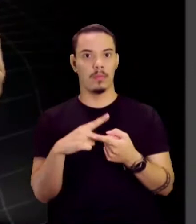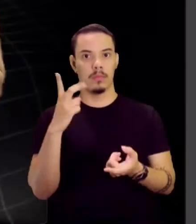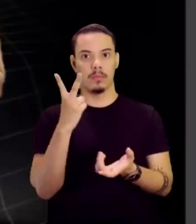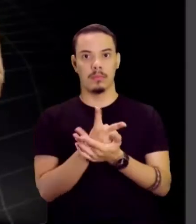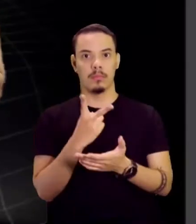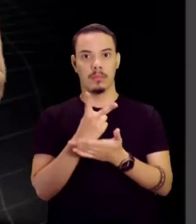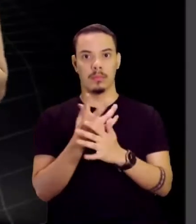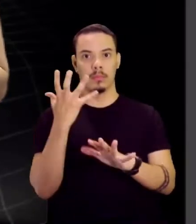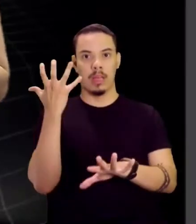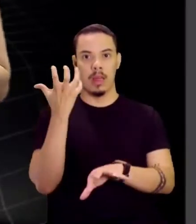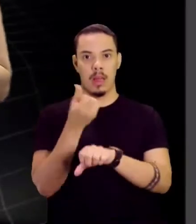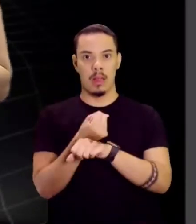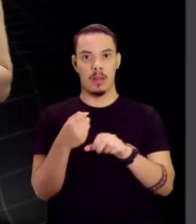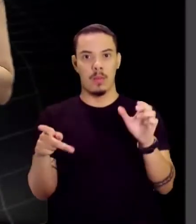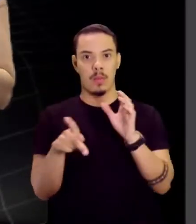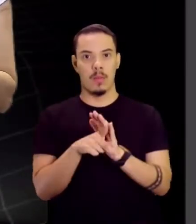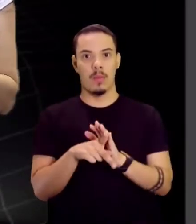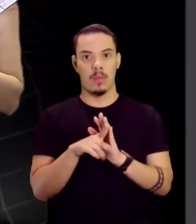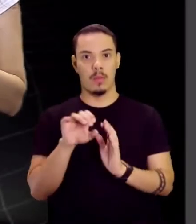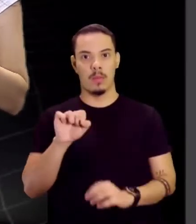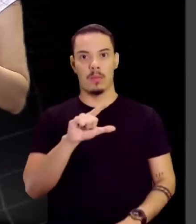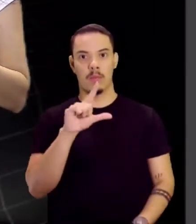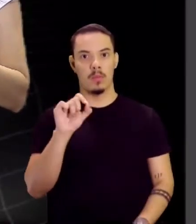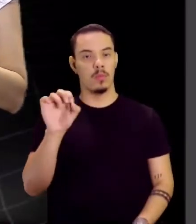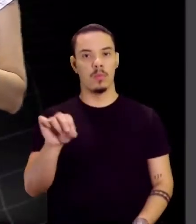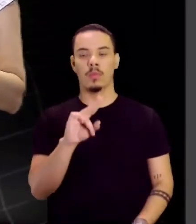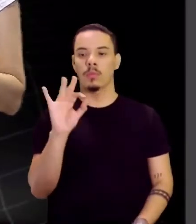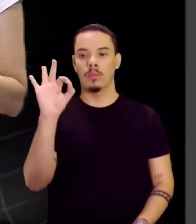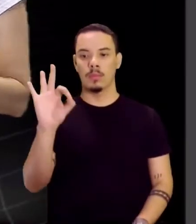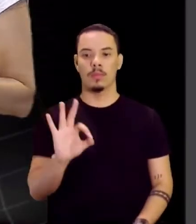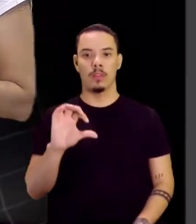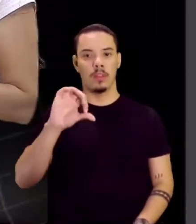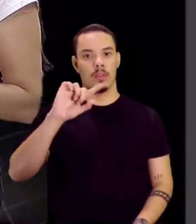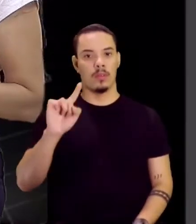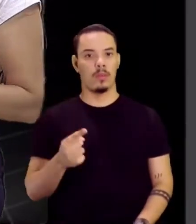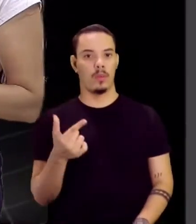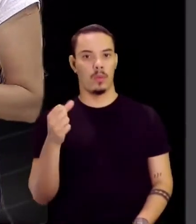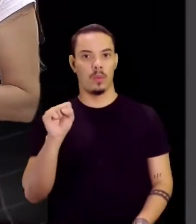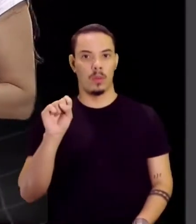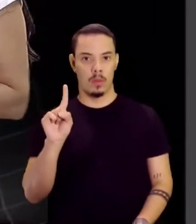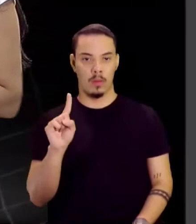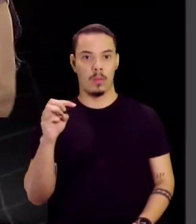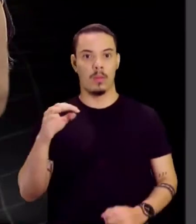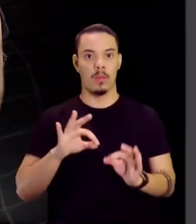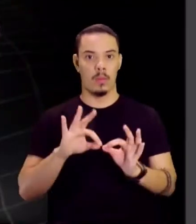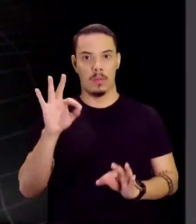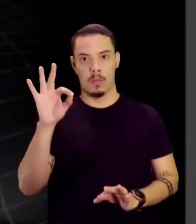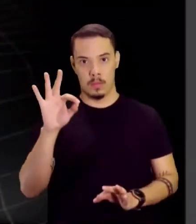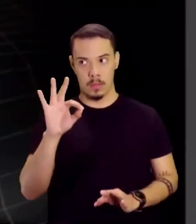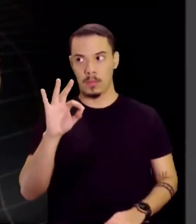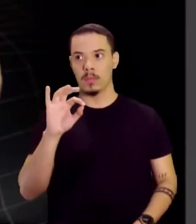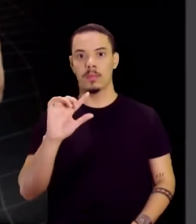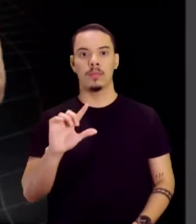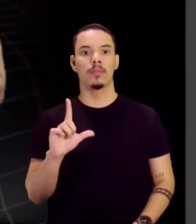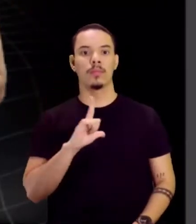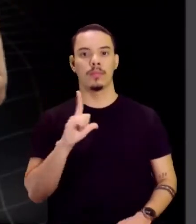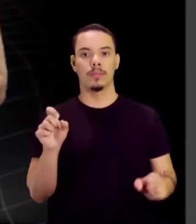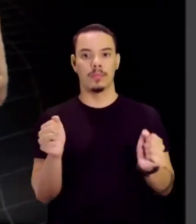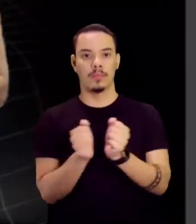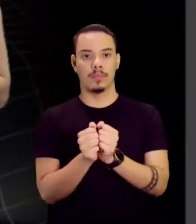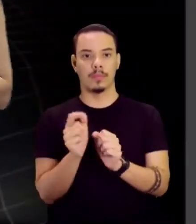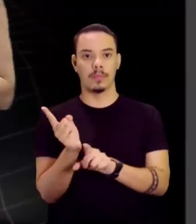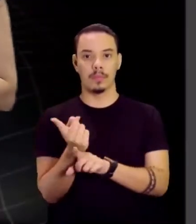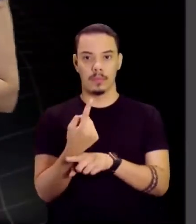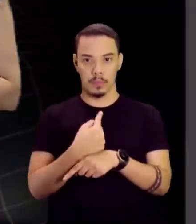sendo atraído para o solo a uma taxa de 9,81 metros por segundo. E foi lançado para cima, em sentido oposto, por isso